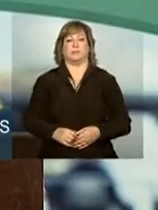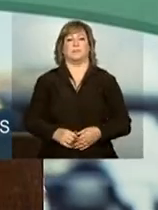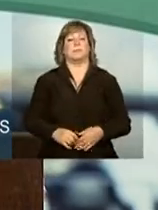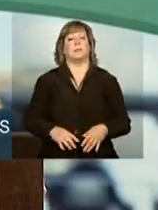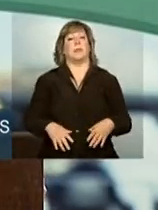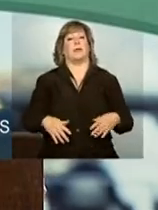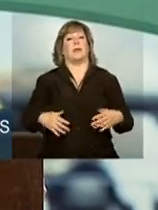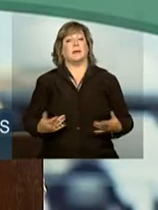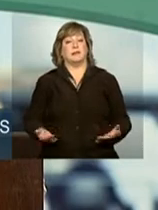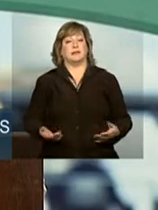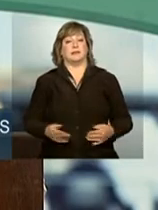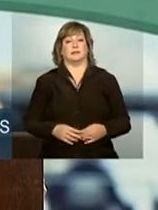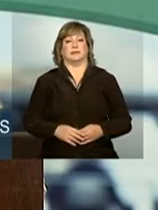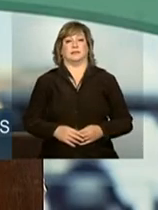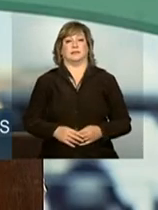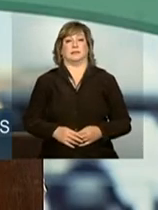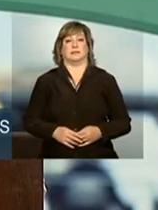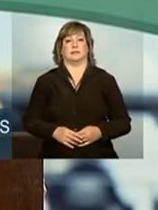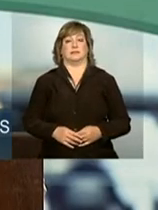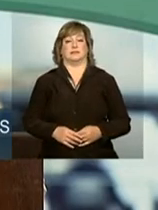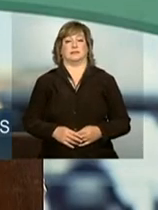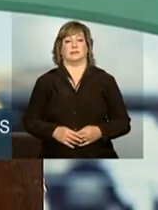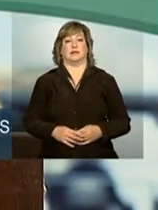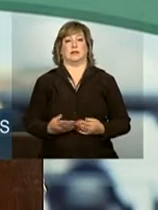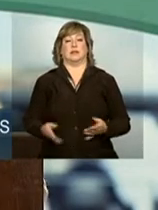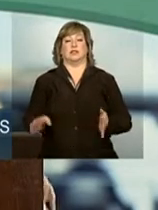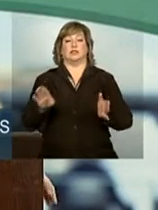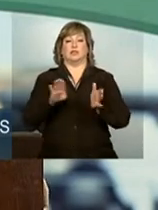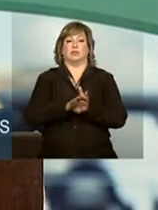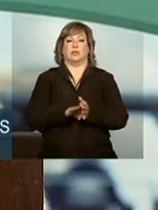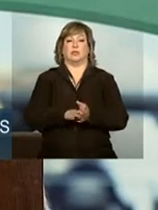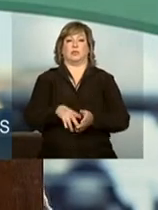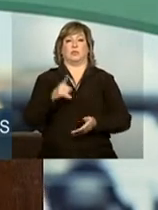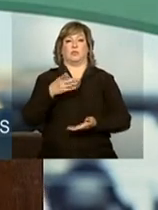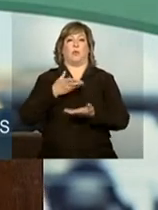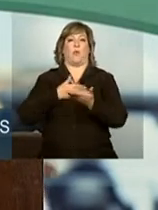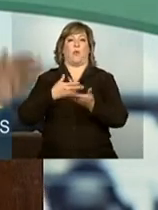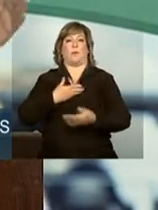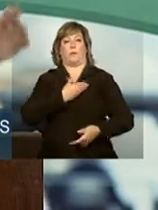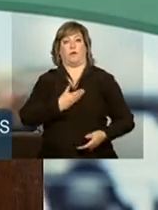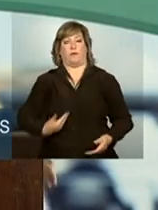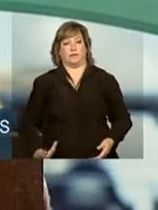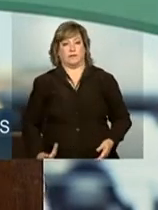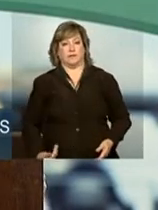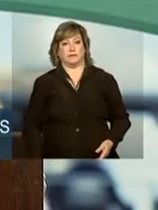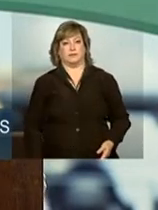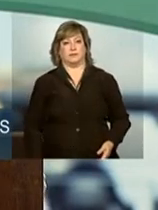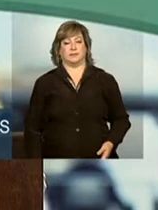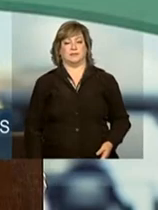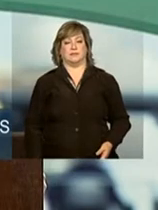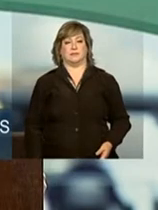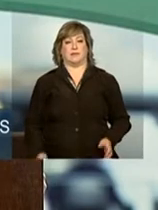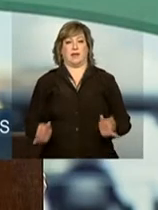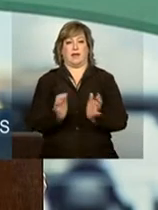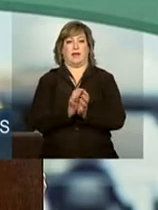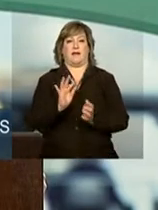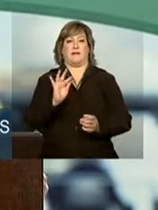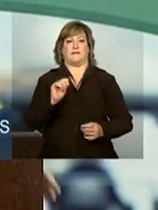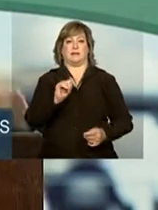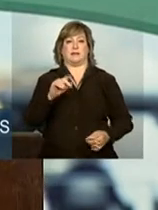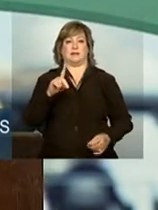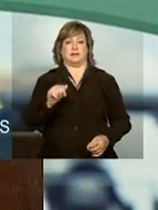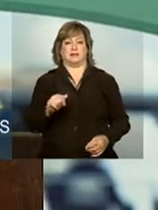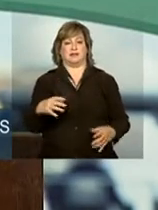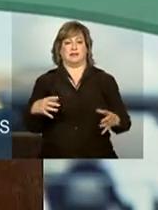chega um companheiro de governo, né, que era da área fazendária, e me diz o